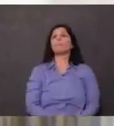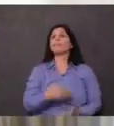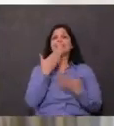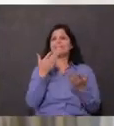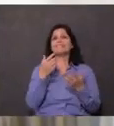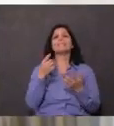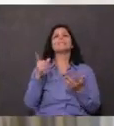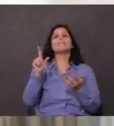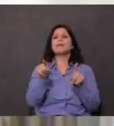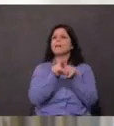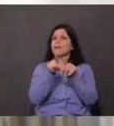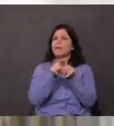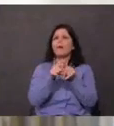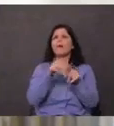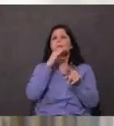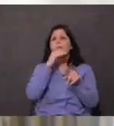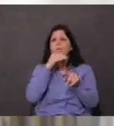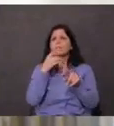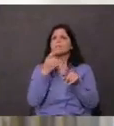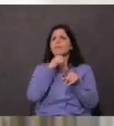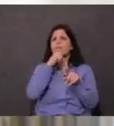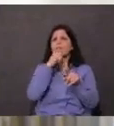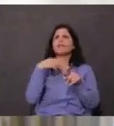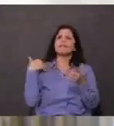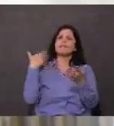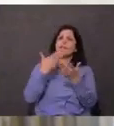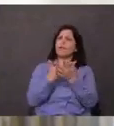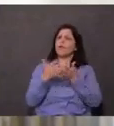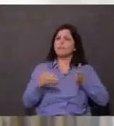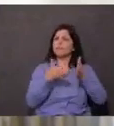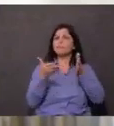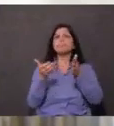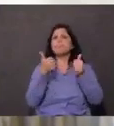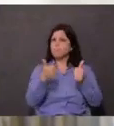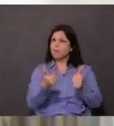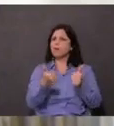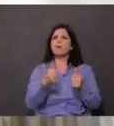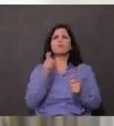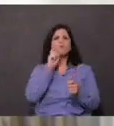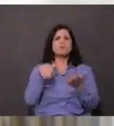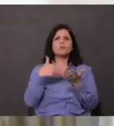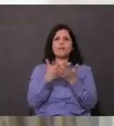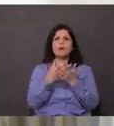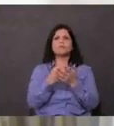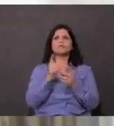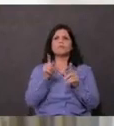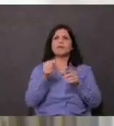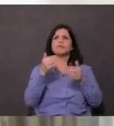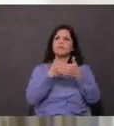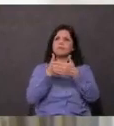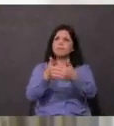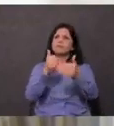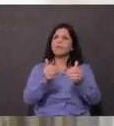Agradeço igualmente às autoridades que velaram pelo bom desenrolar da peregrinação, garantindo segurança e ordem de todos os que